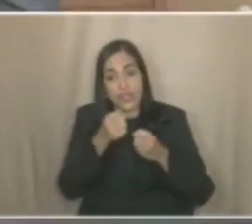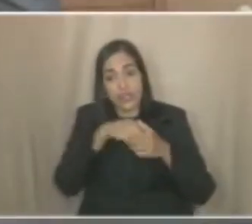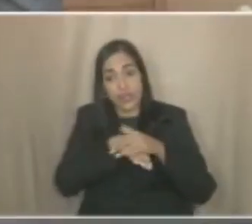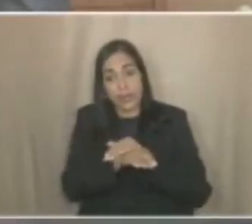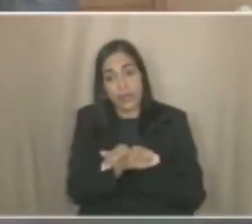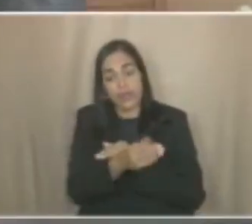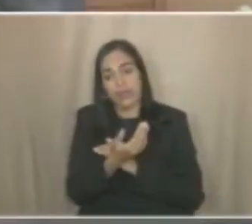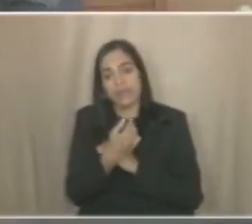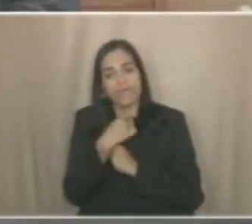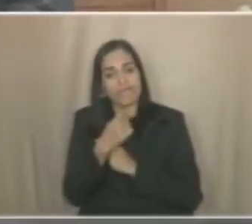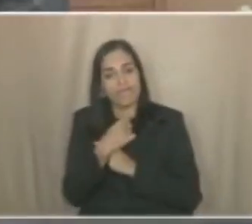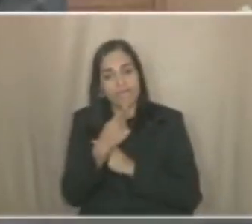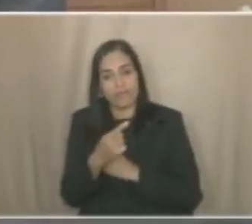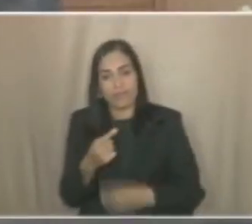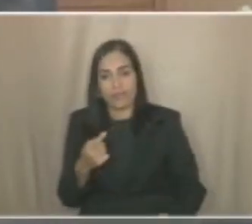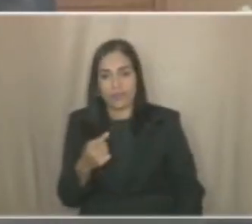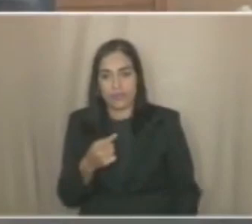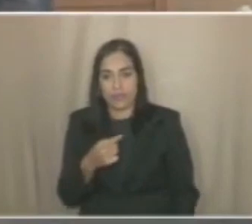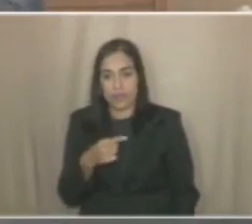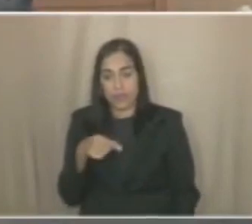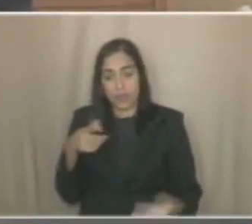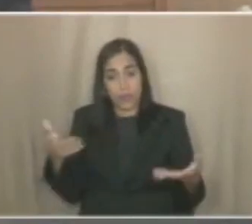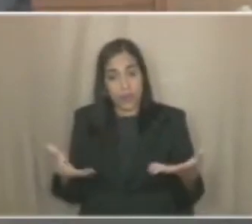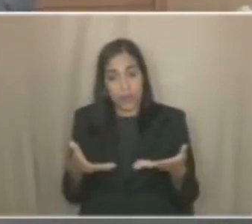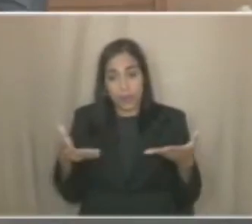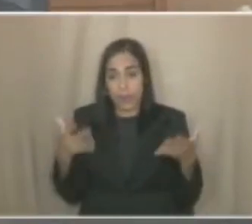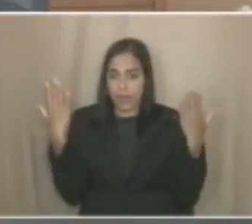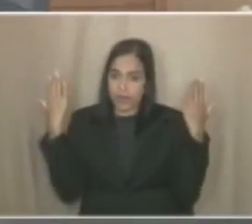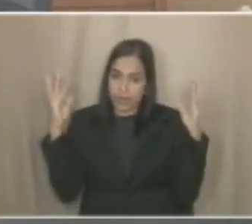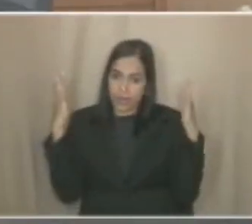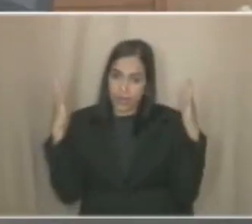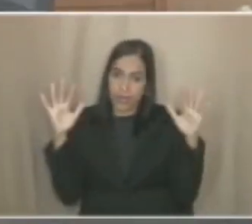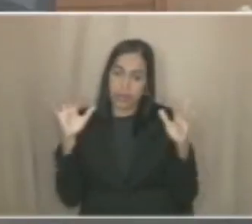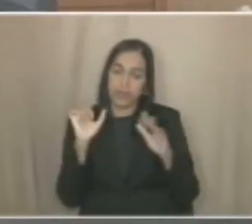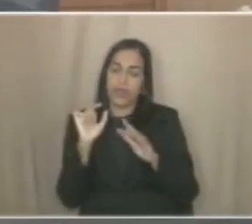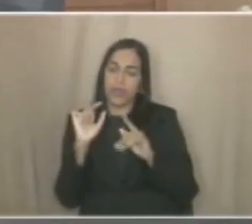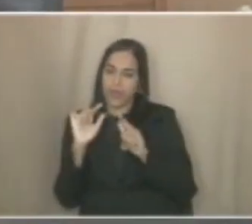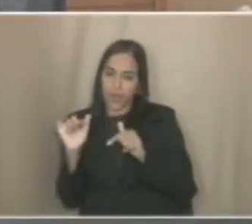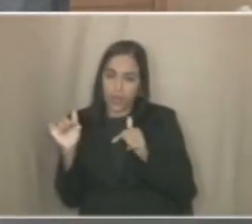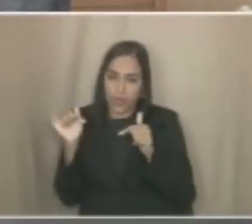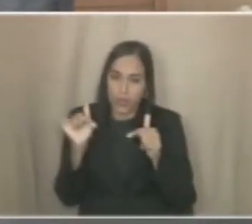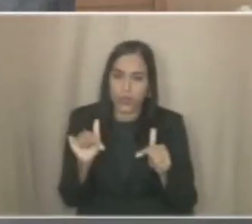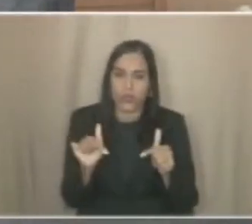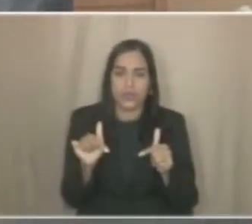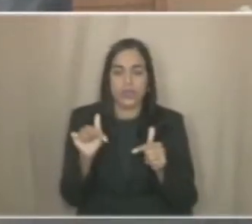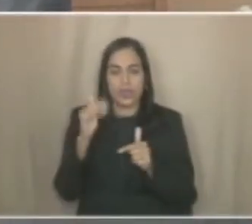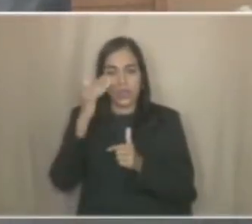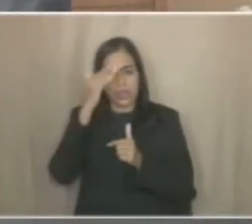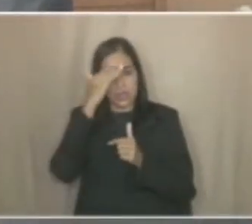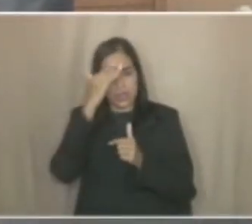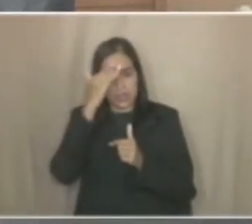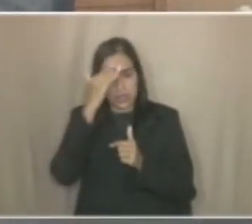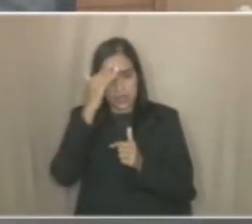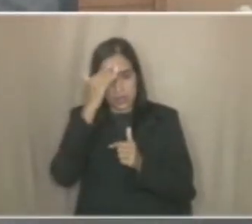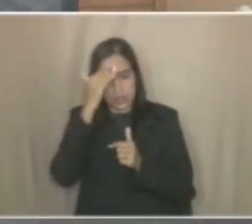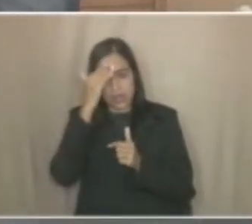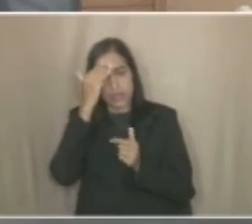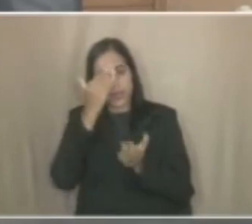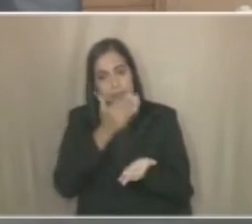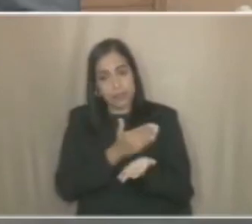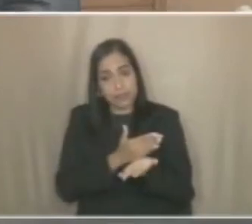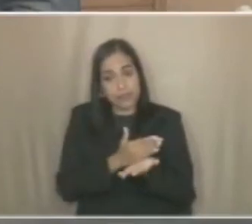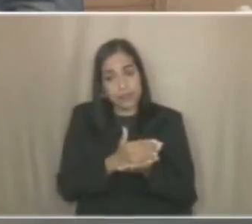anos o movimento celebra os resultados do que foi aquela luta o movimento compreende é que a a